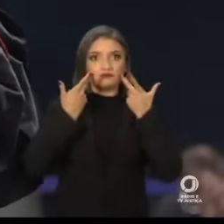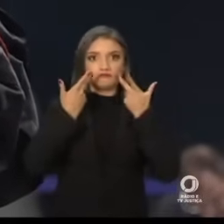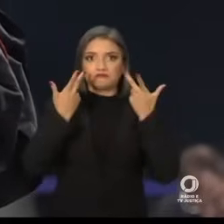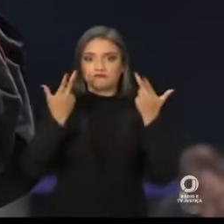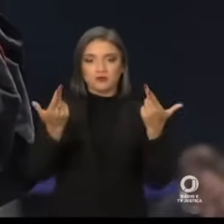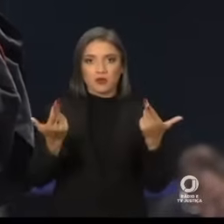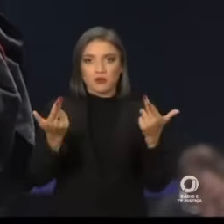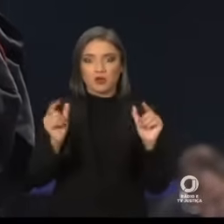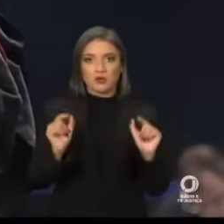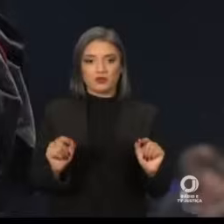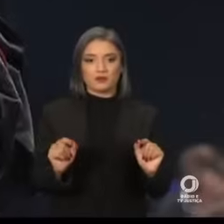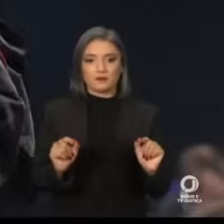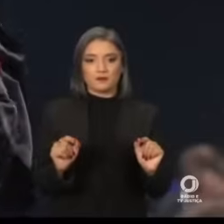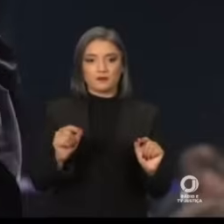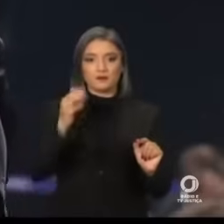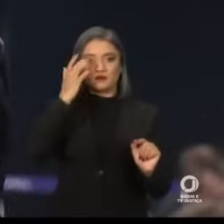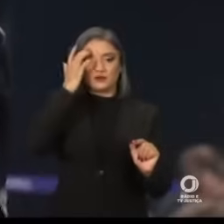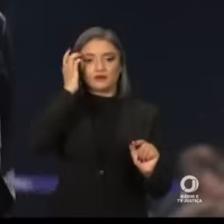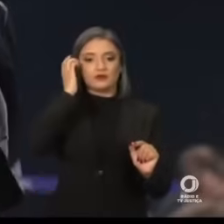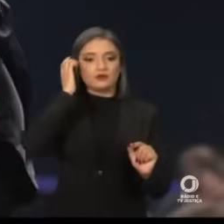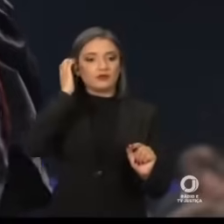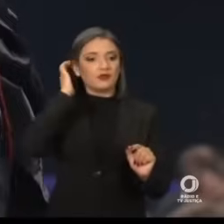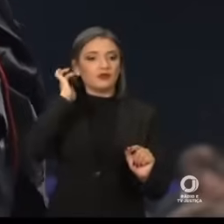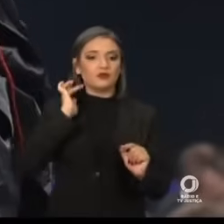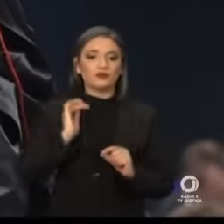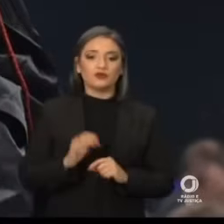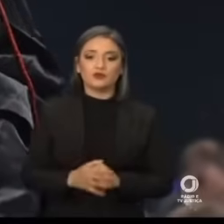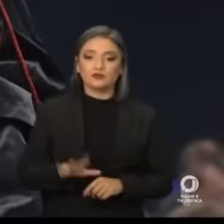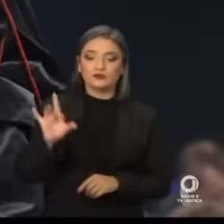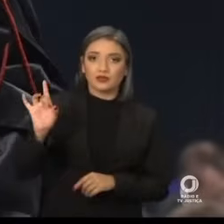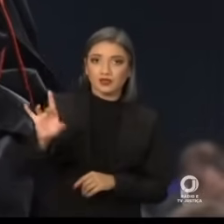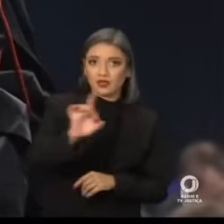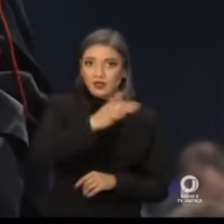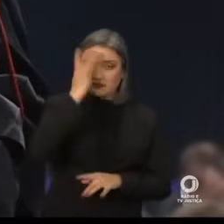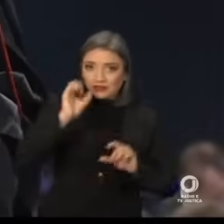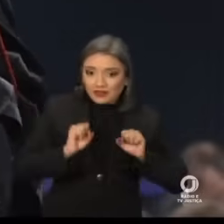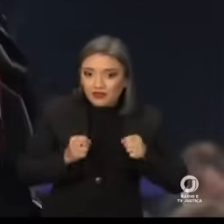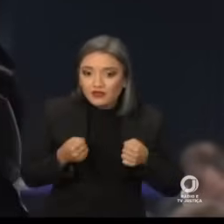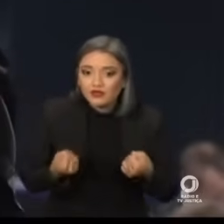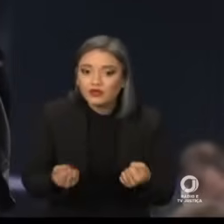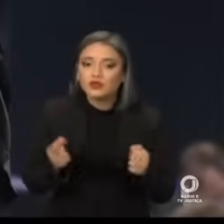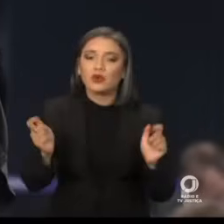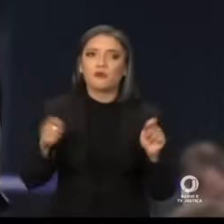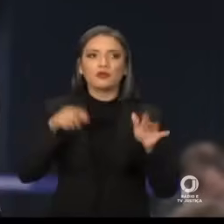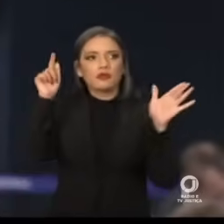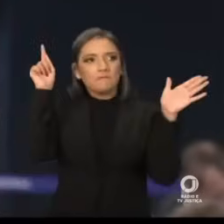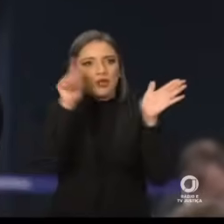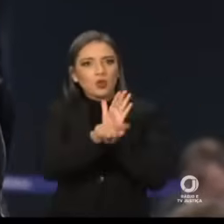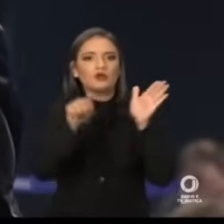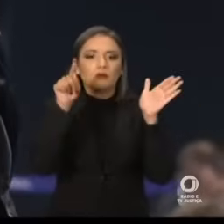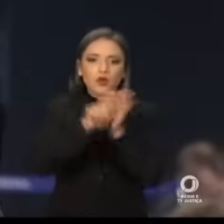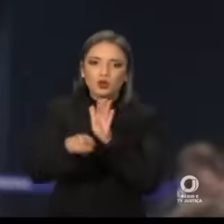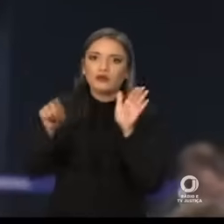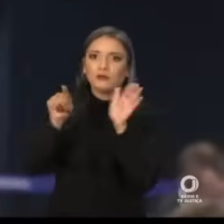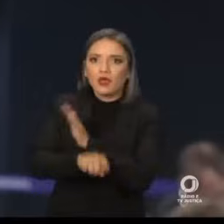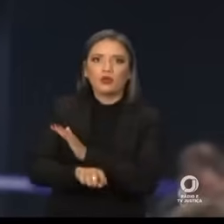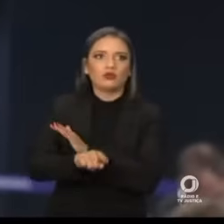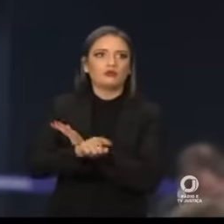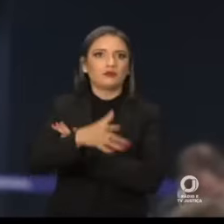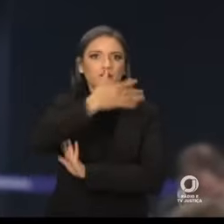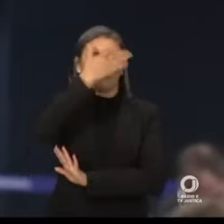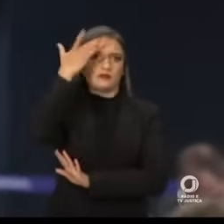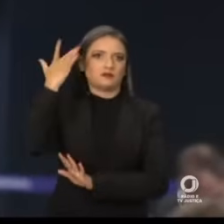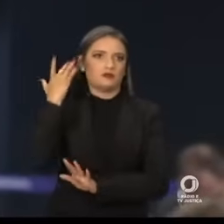que cada defensor possa fazer perguntas para os demais acusados.